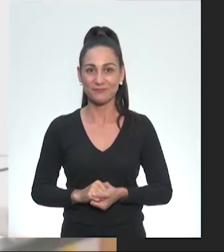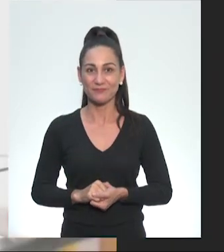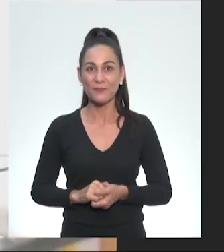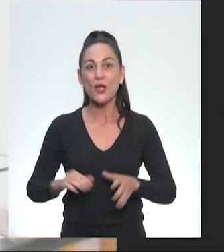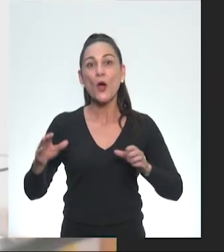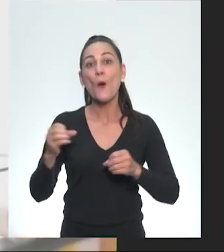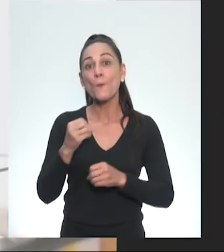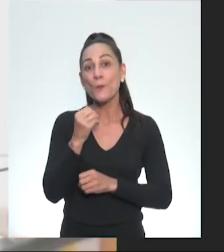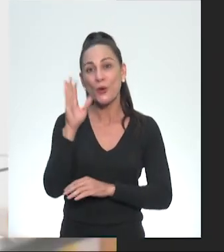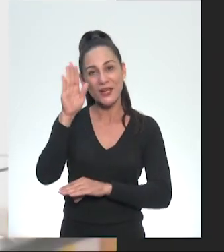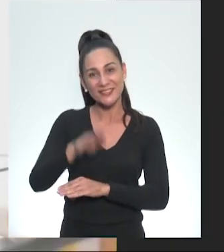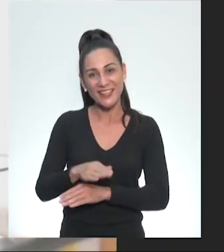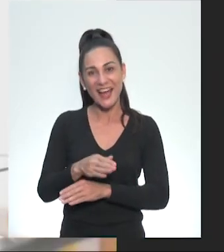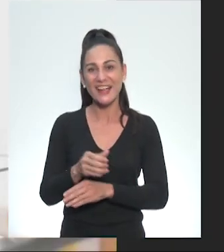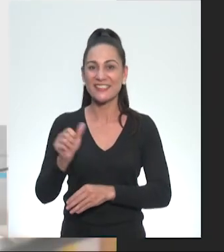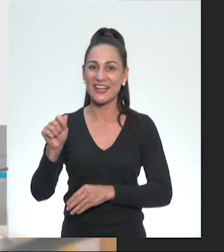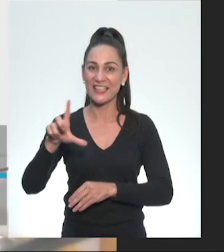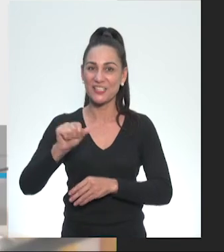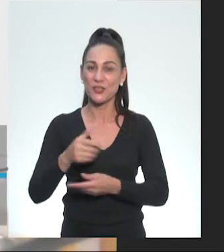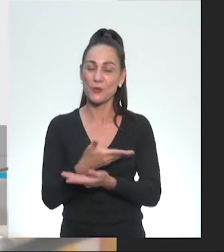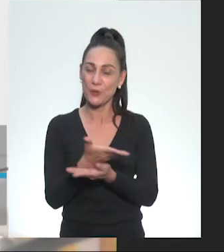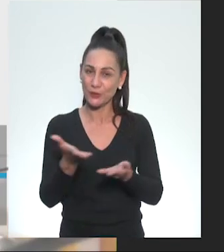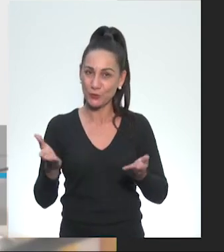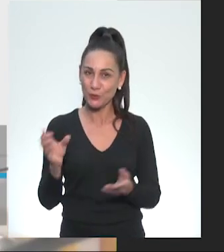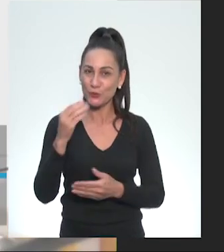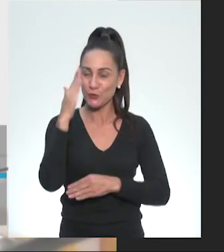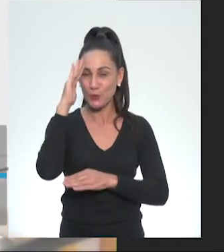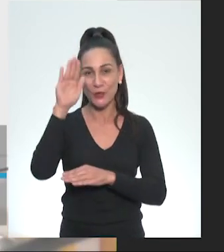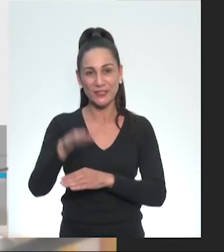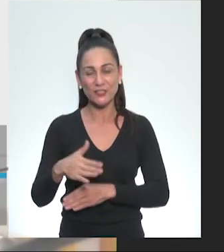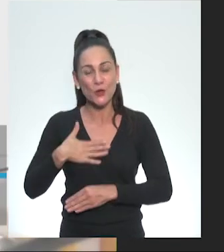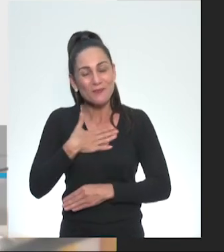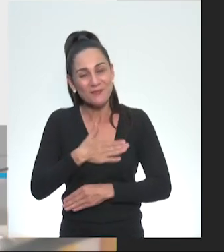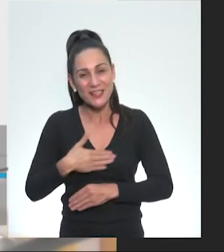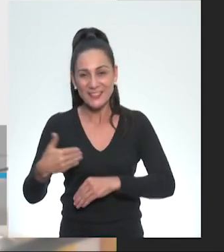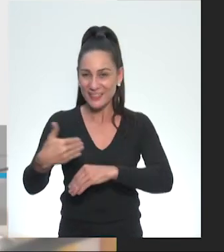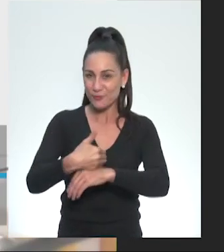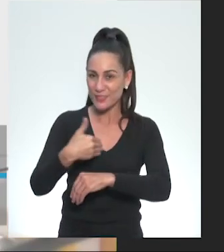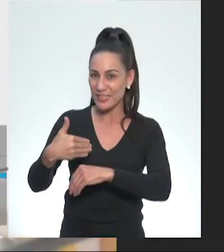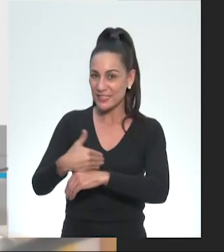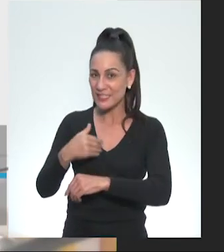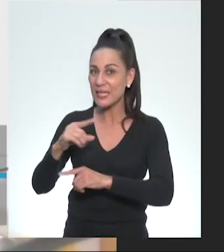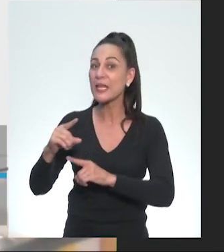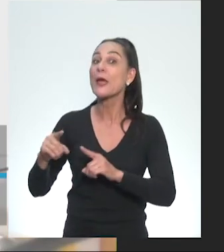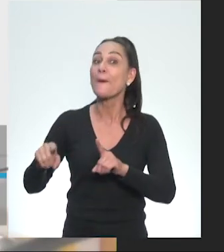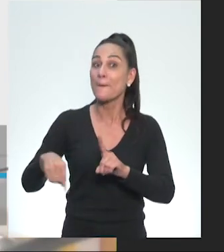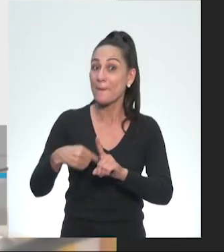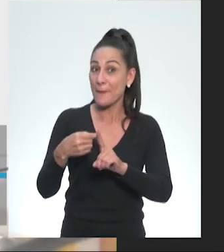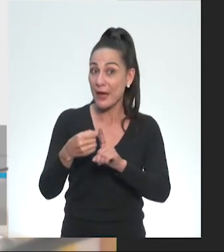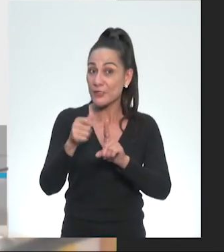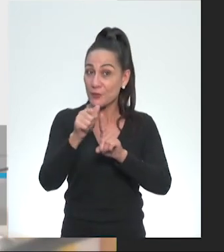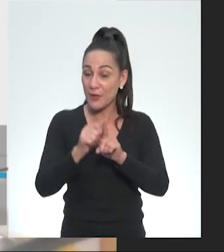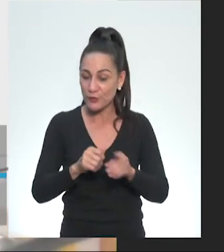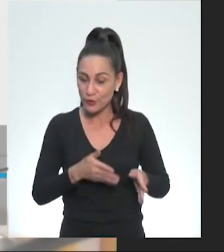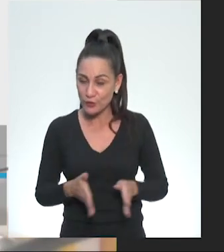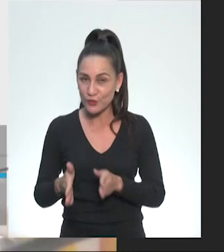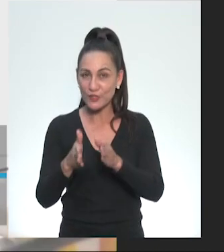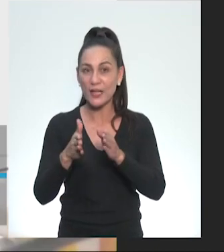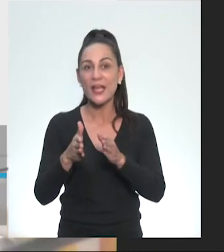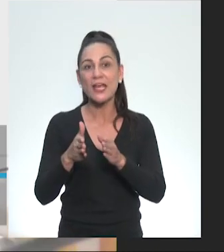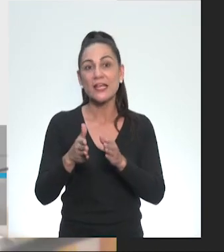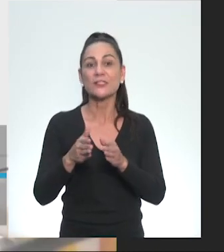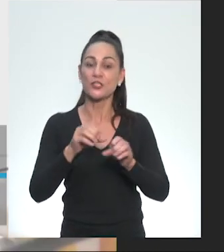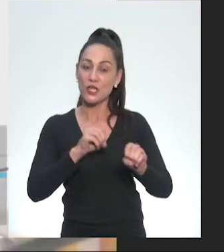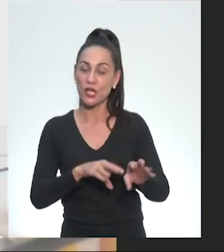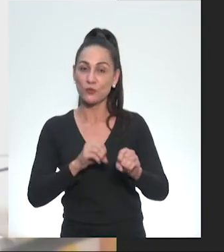Boa tarde, Alexandre. Boa tarde a todos. É um prazer ter vocês aqui mais um mês na nossa trilha de educação